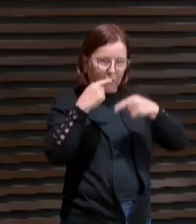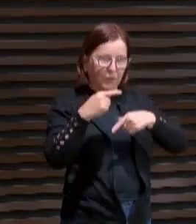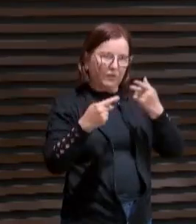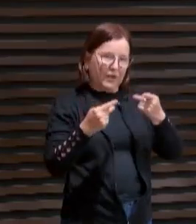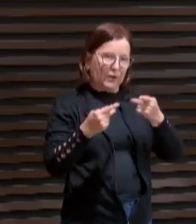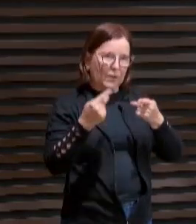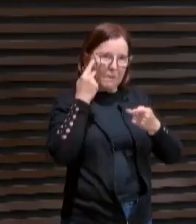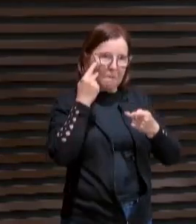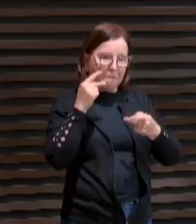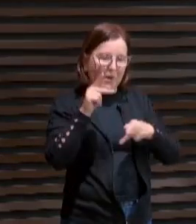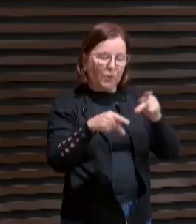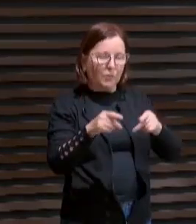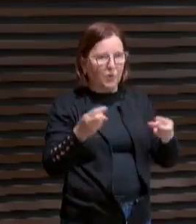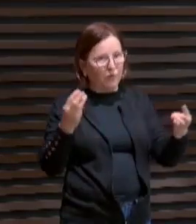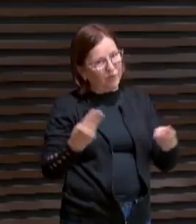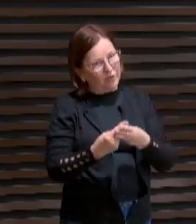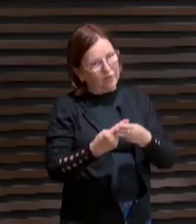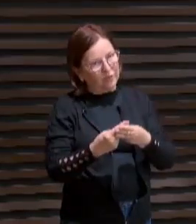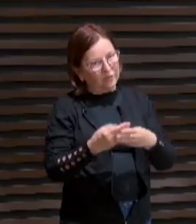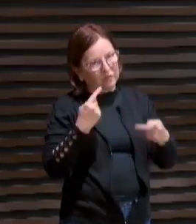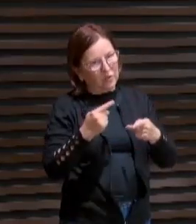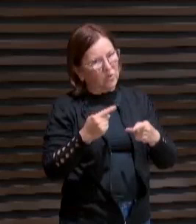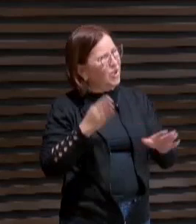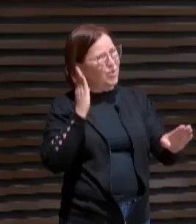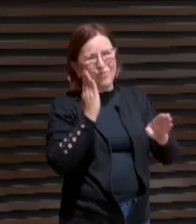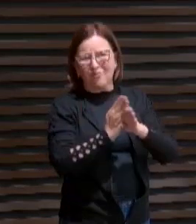não acho nele crime algum.